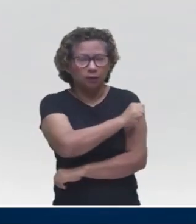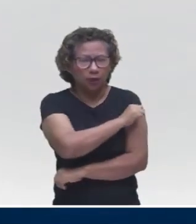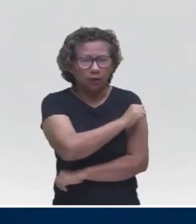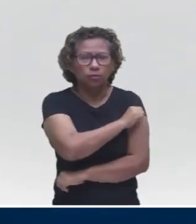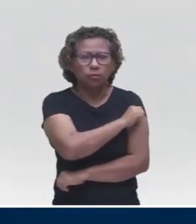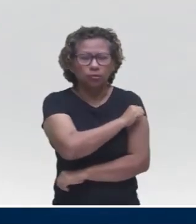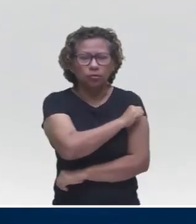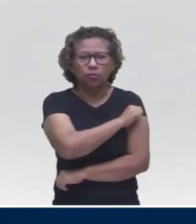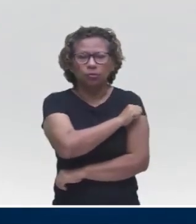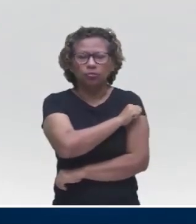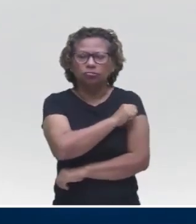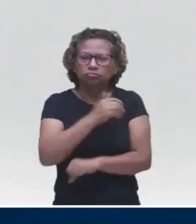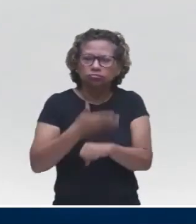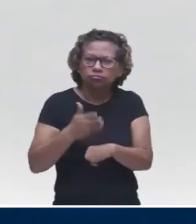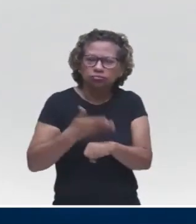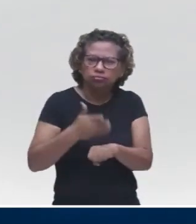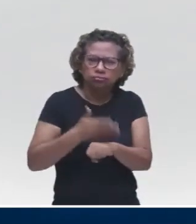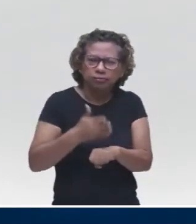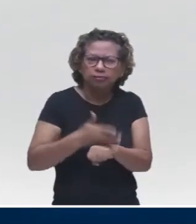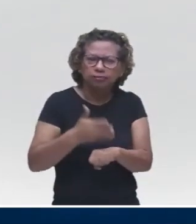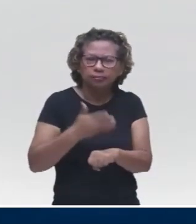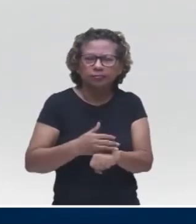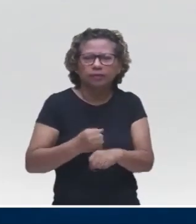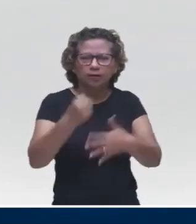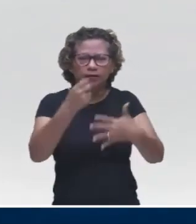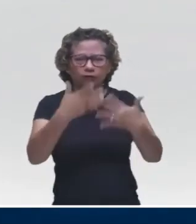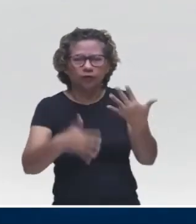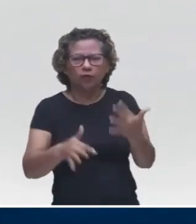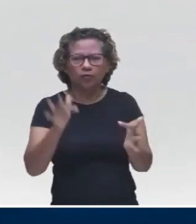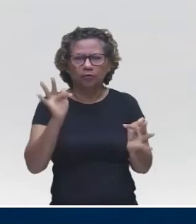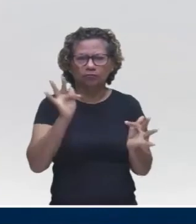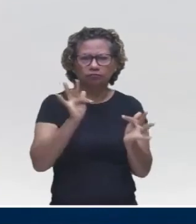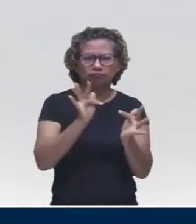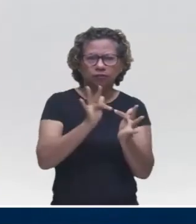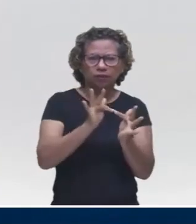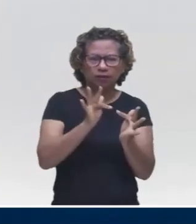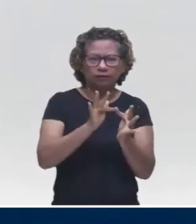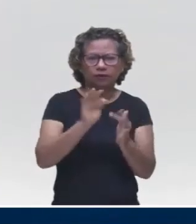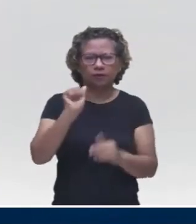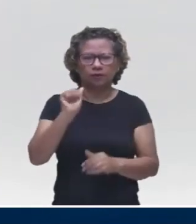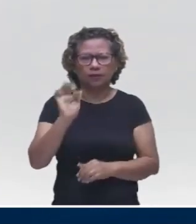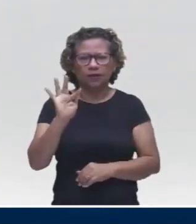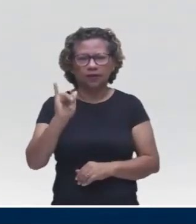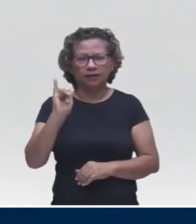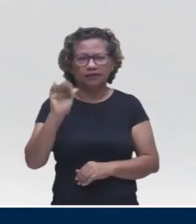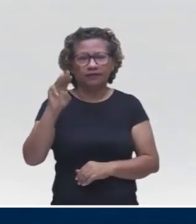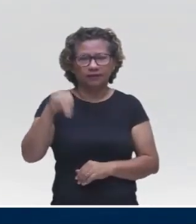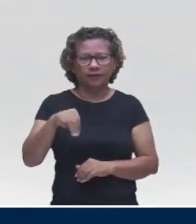mais especial à forma genérica da nossa função afim. Então, me acompanhe na cartela.